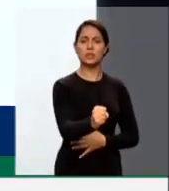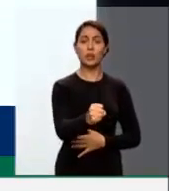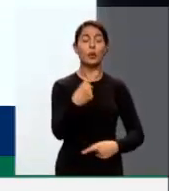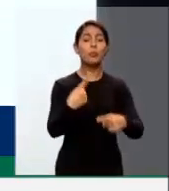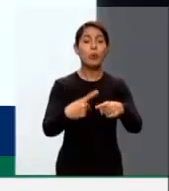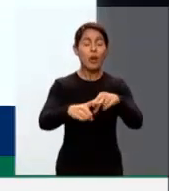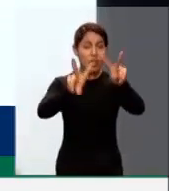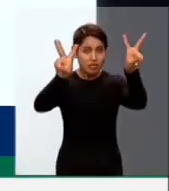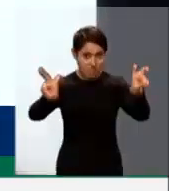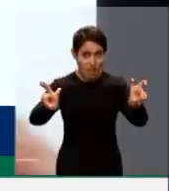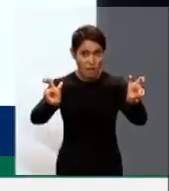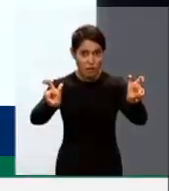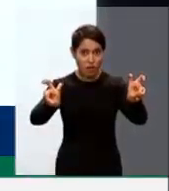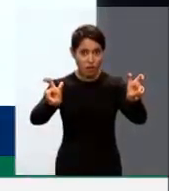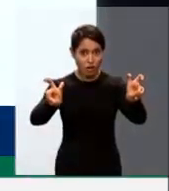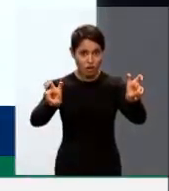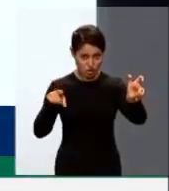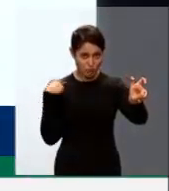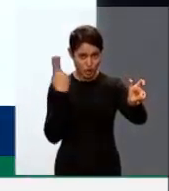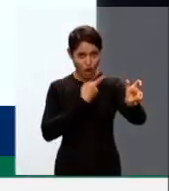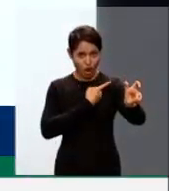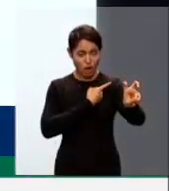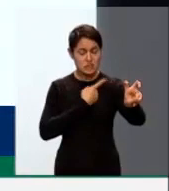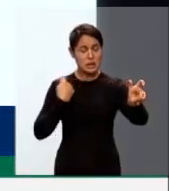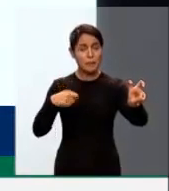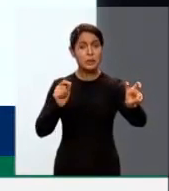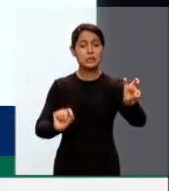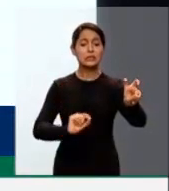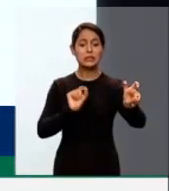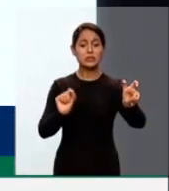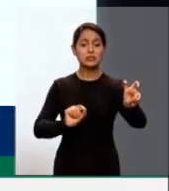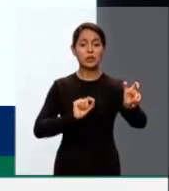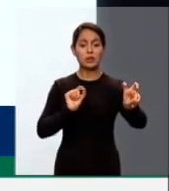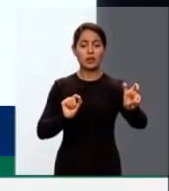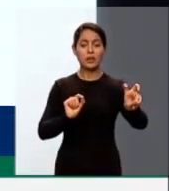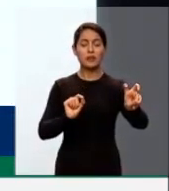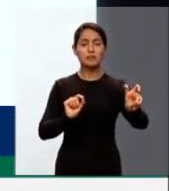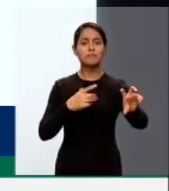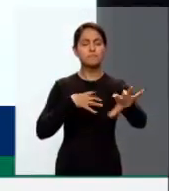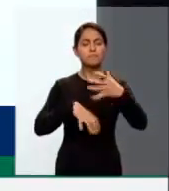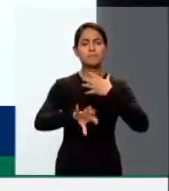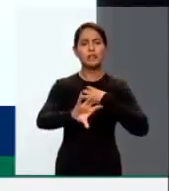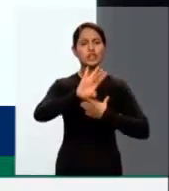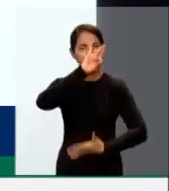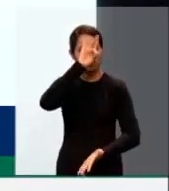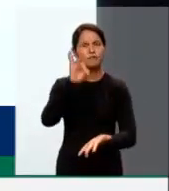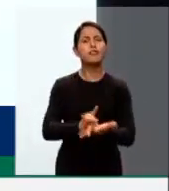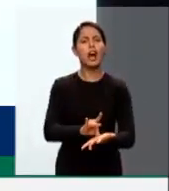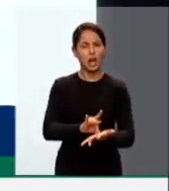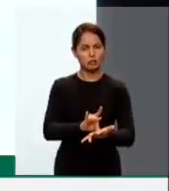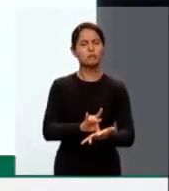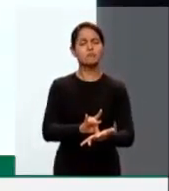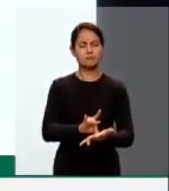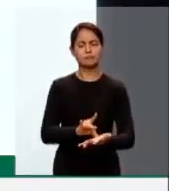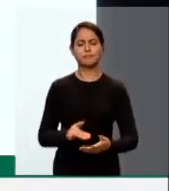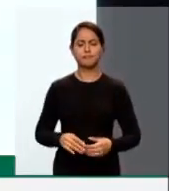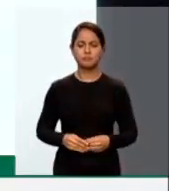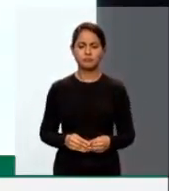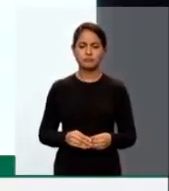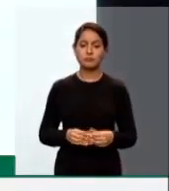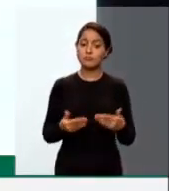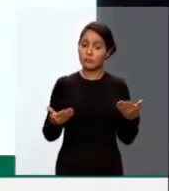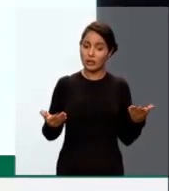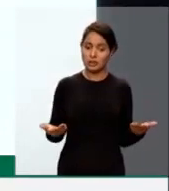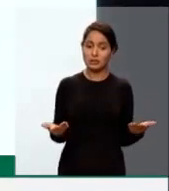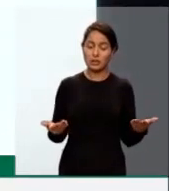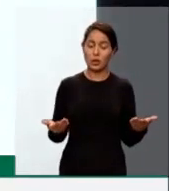envolvem sejam tratadas da maneira central, com a centralidade que merecem, né? E para